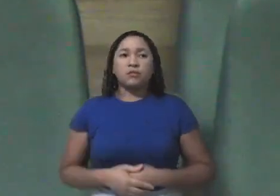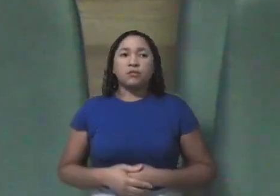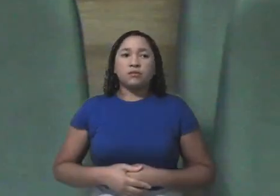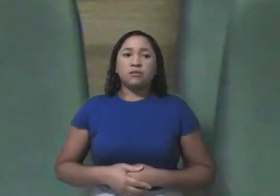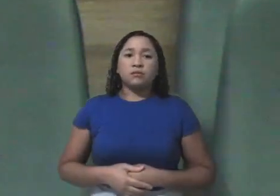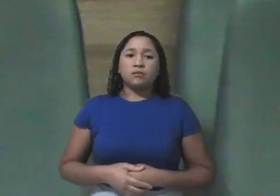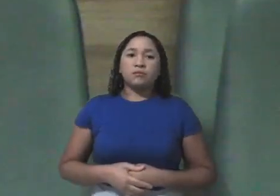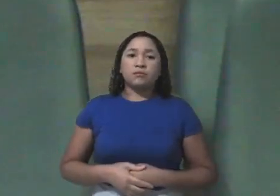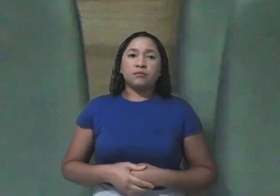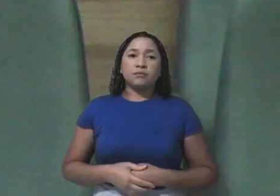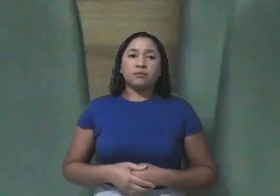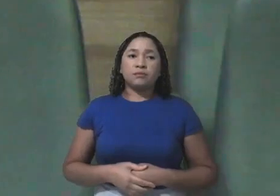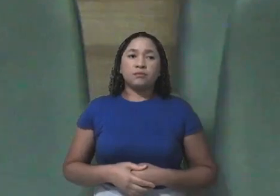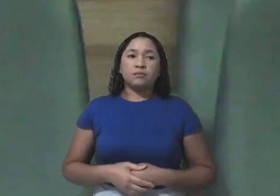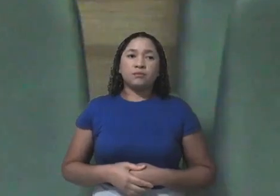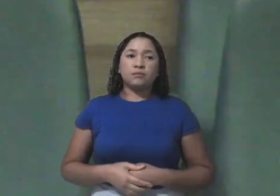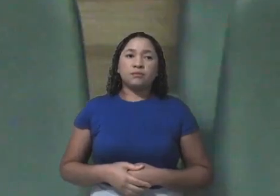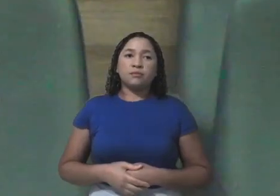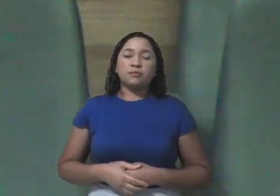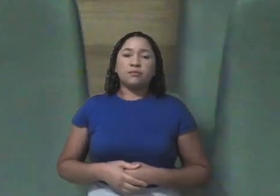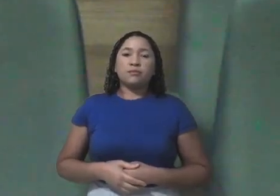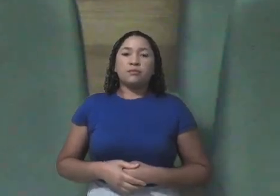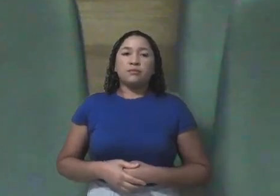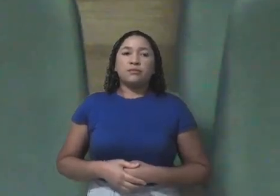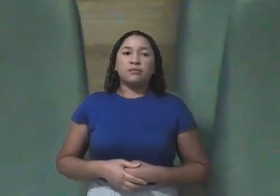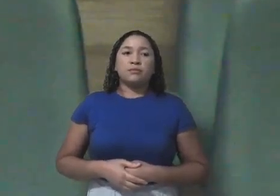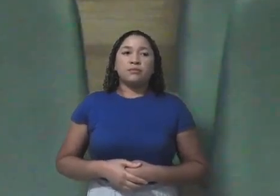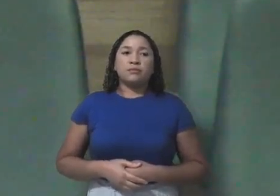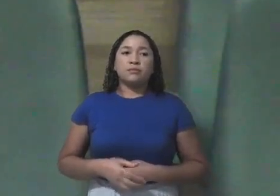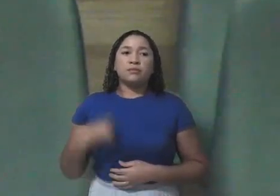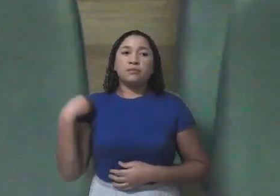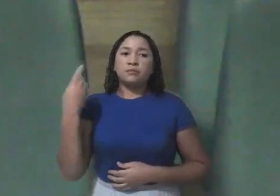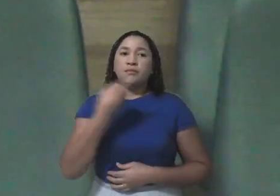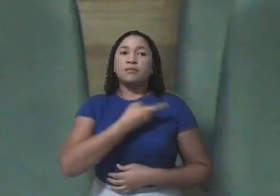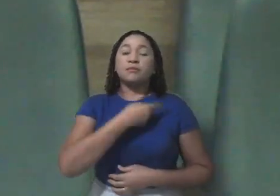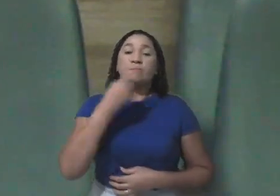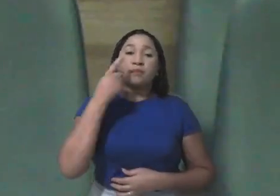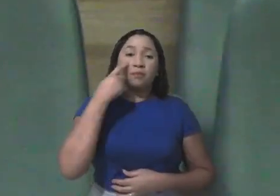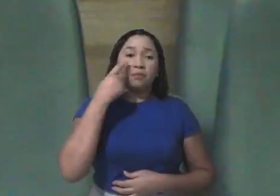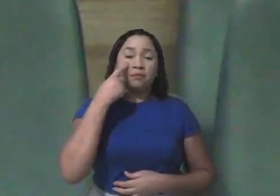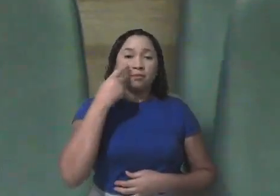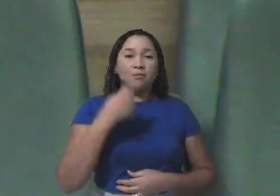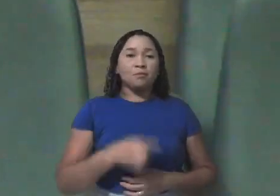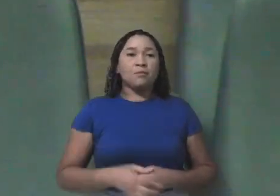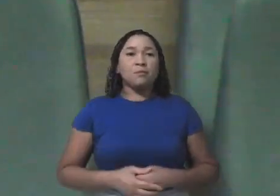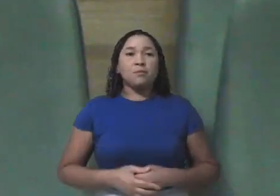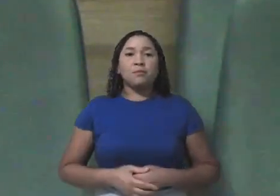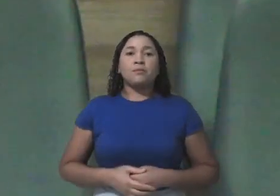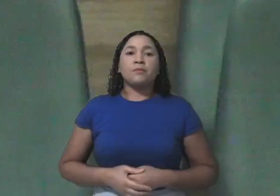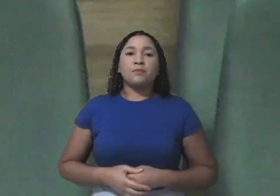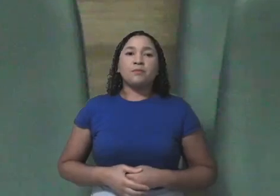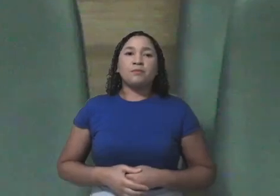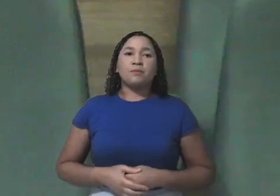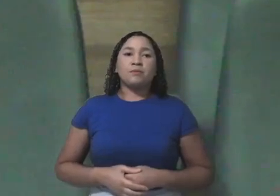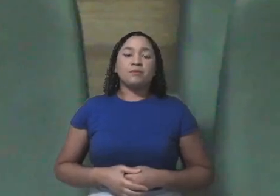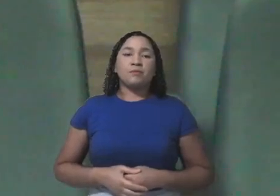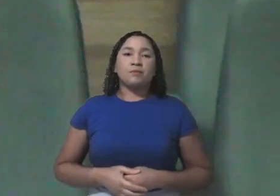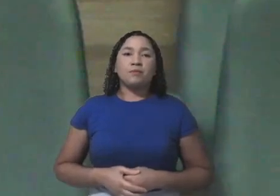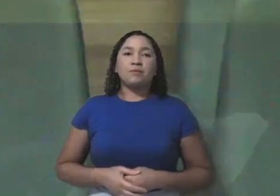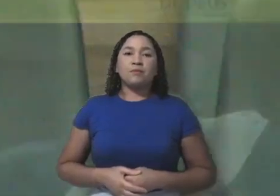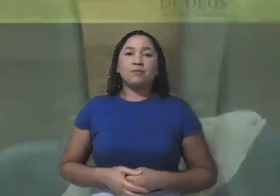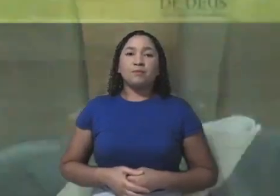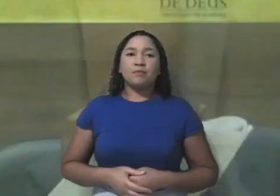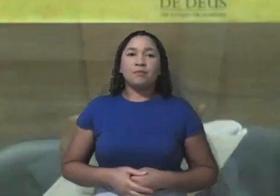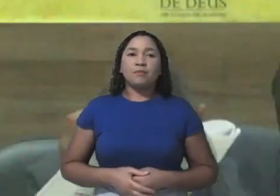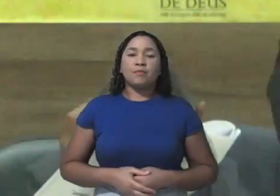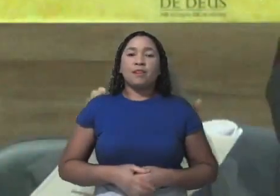Teologicamente, nós vamos ver nesse subtópico número 3, por gentileza. A